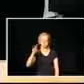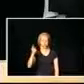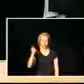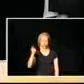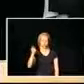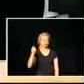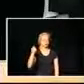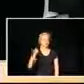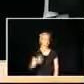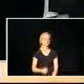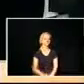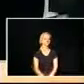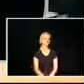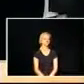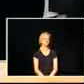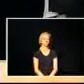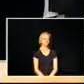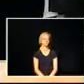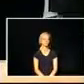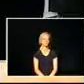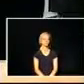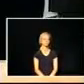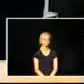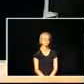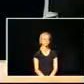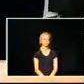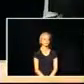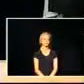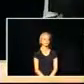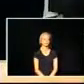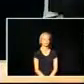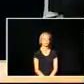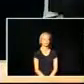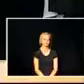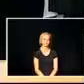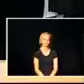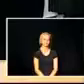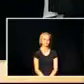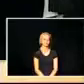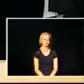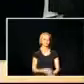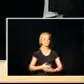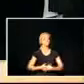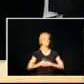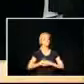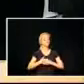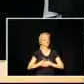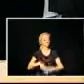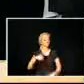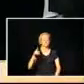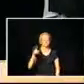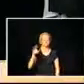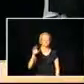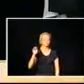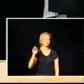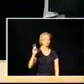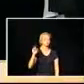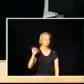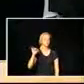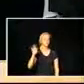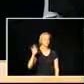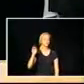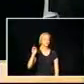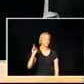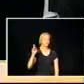deu resultado, sim. Então, que fique registrado. Parabéns aí ao pró-reitor de finanças. E quero dizer, que